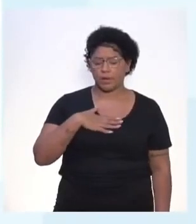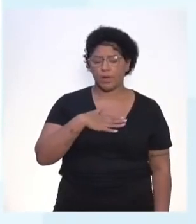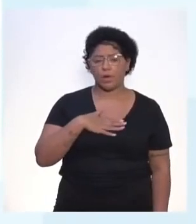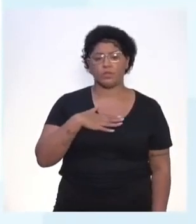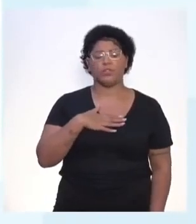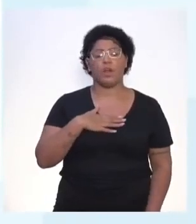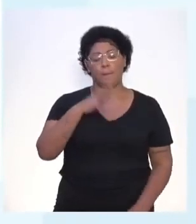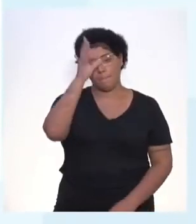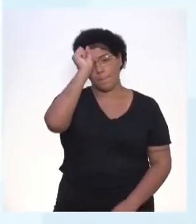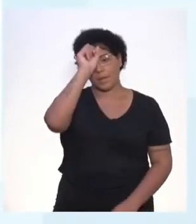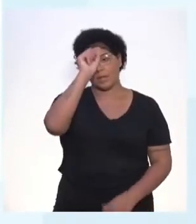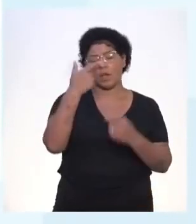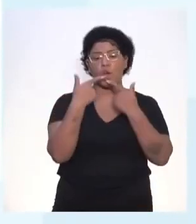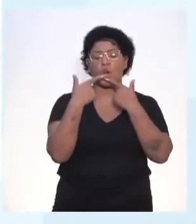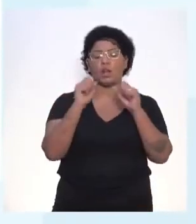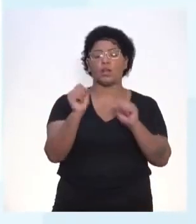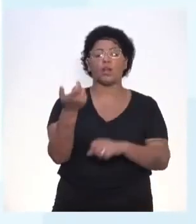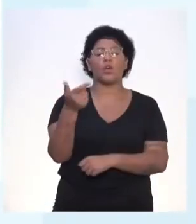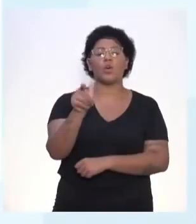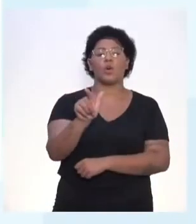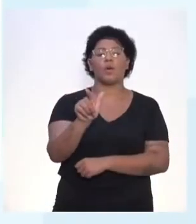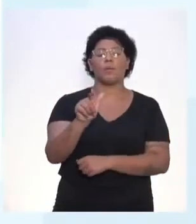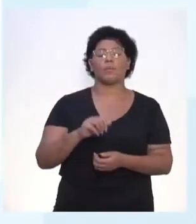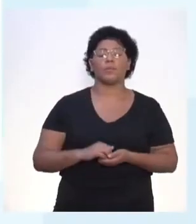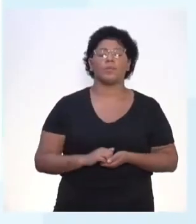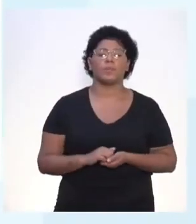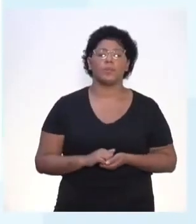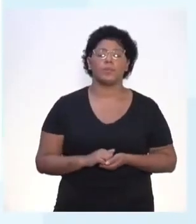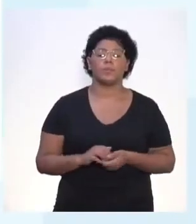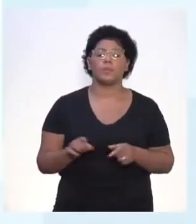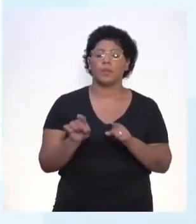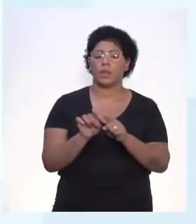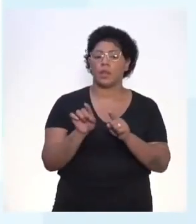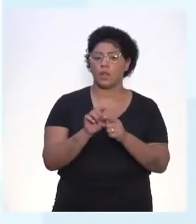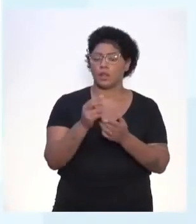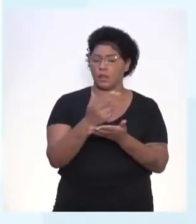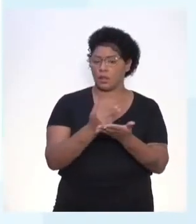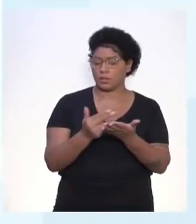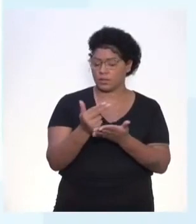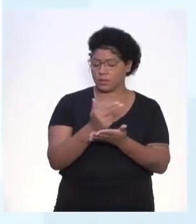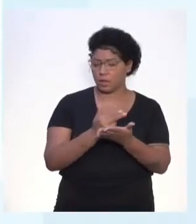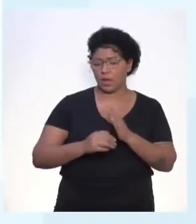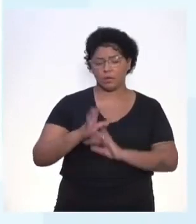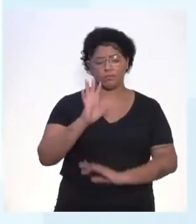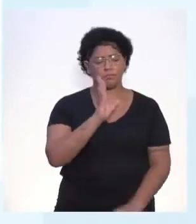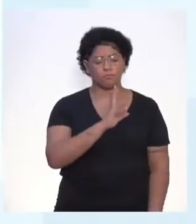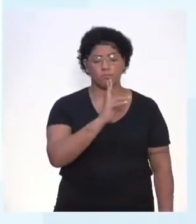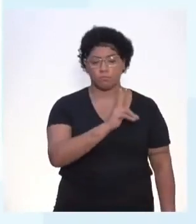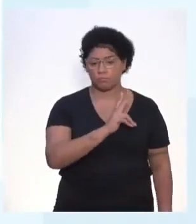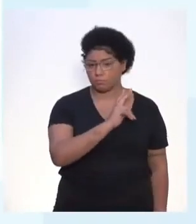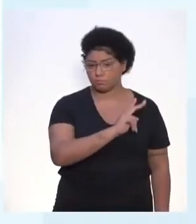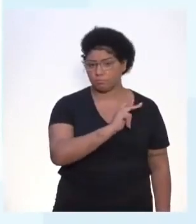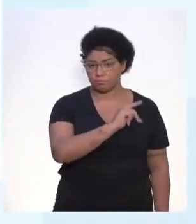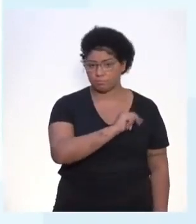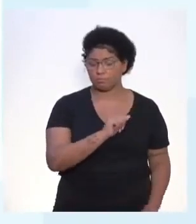modo geral. Mas sou apaixonada por desenhos. Isso? Isso, por desenhos. Mas sou apaixonada por desenhos. Gosto